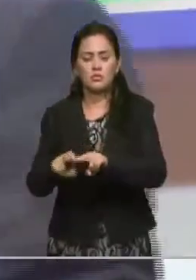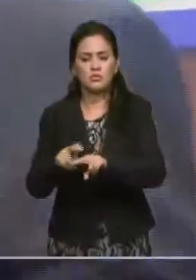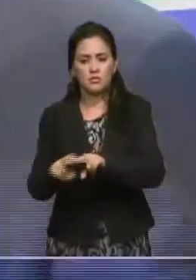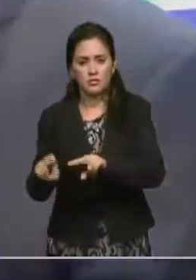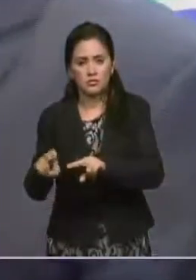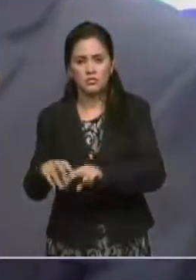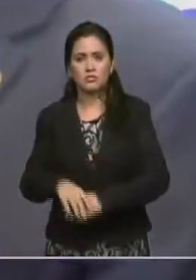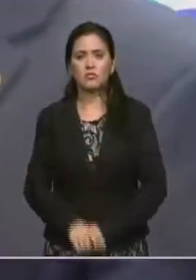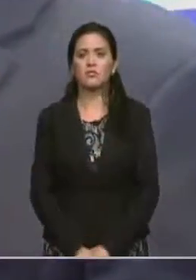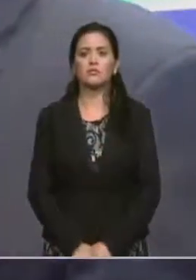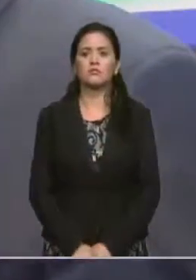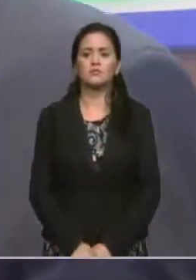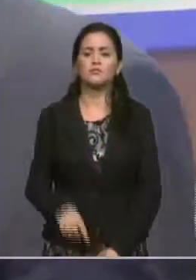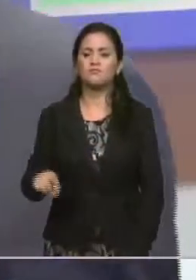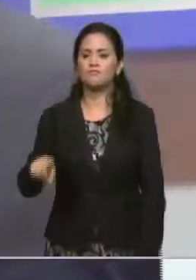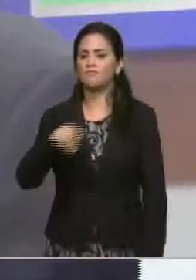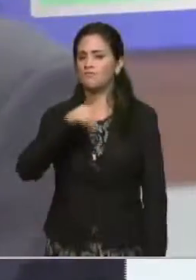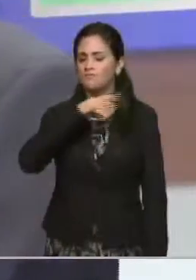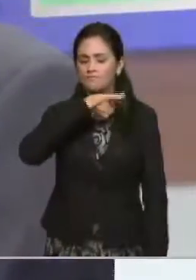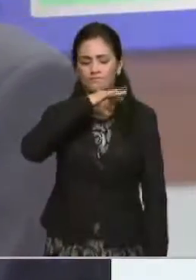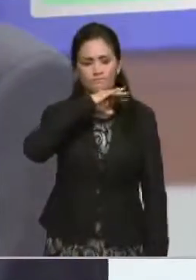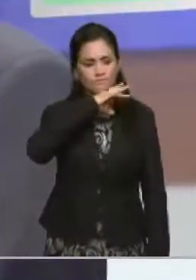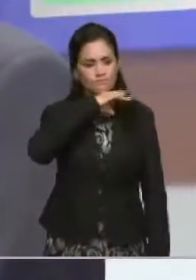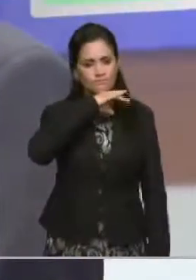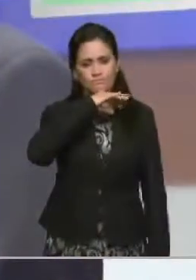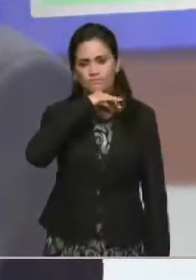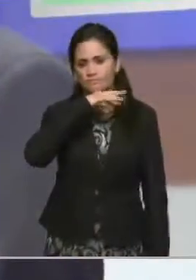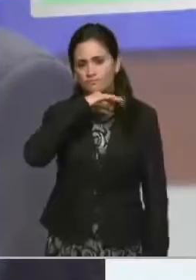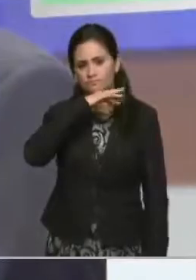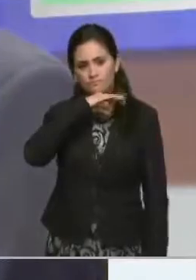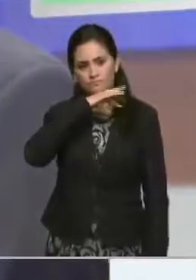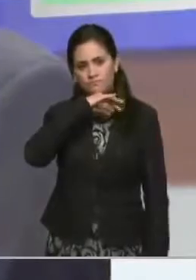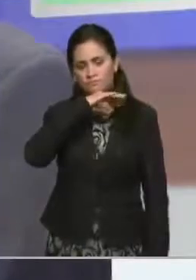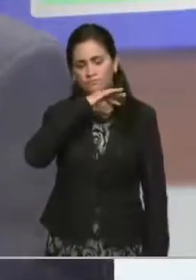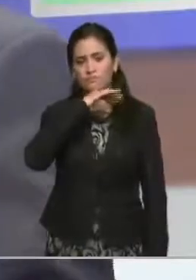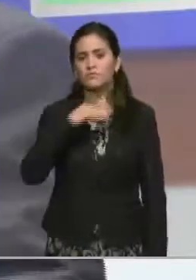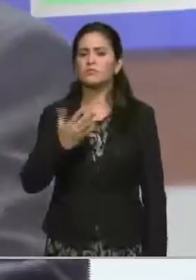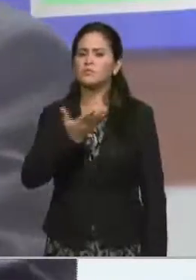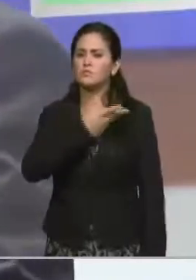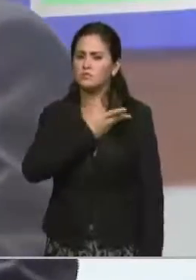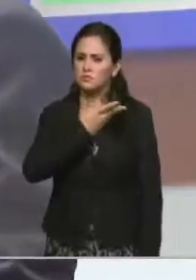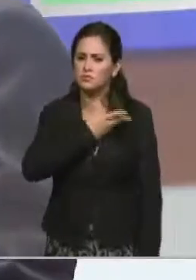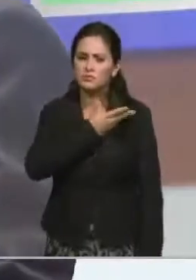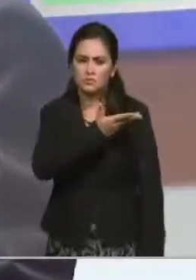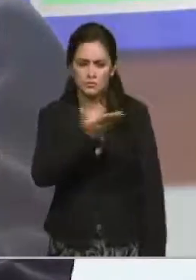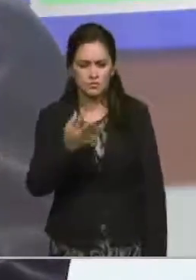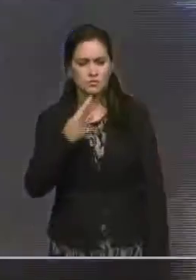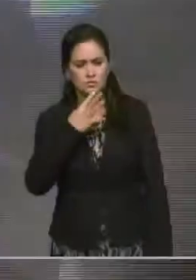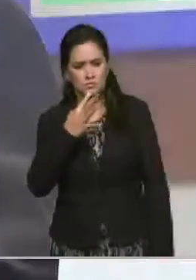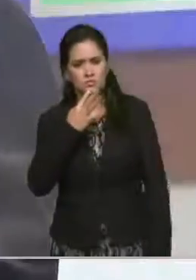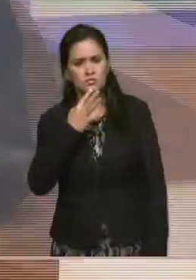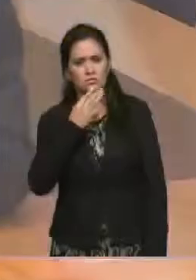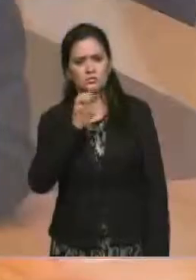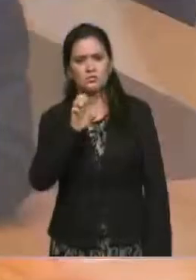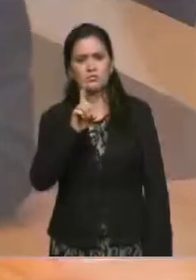amigos, é péssima. Como os muitos amigos parlamentares sabem aqui, o Eduardo